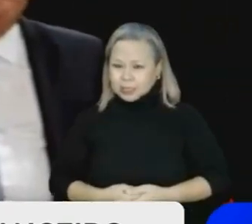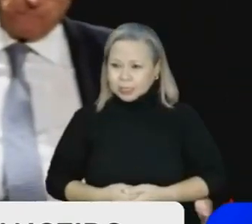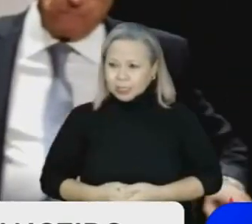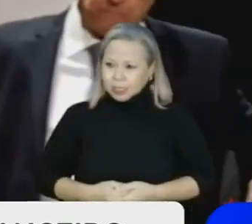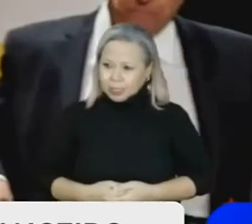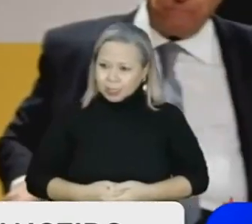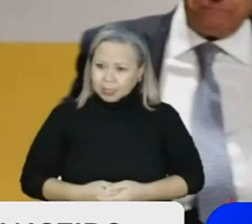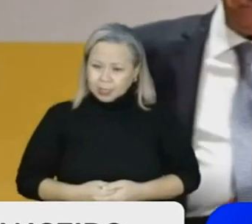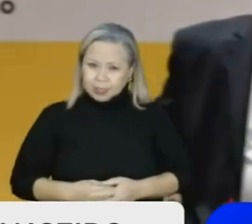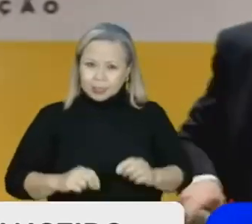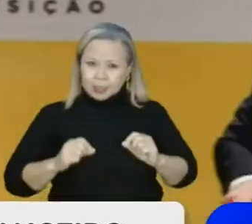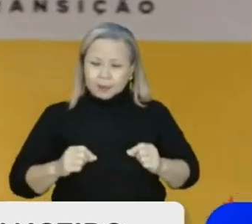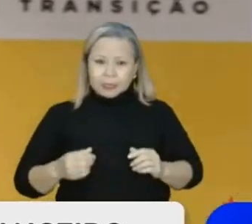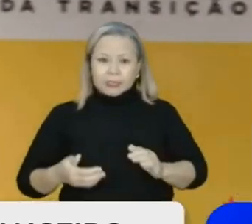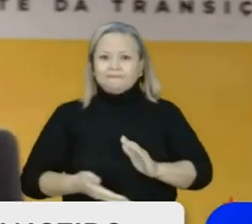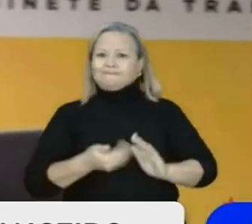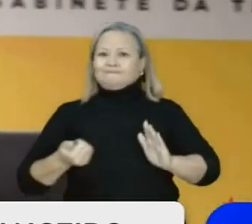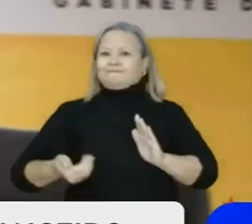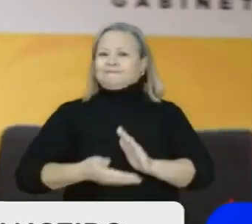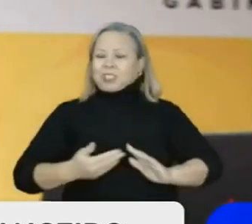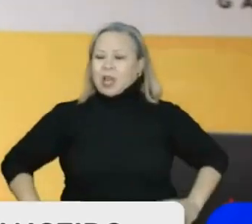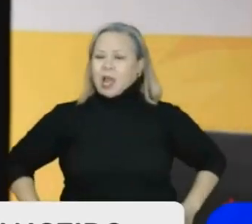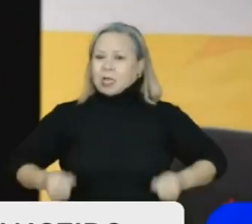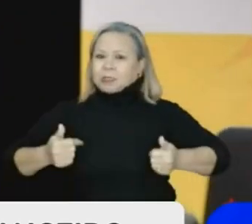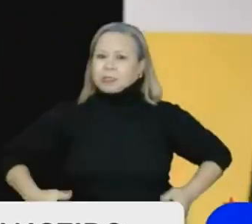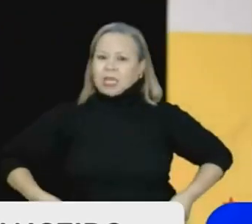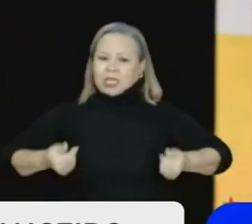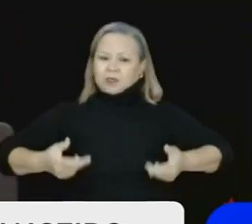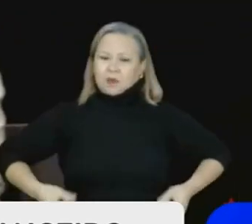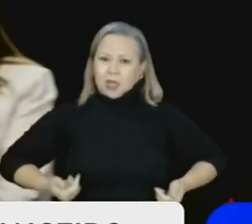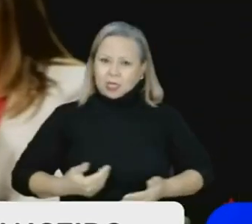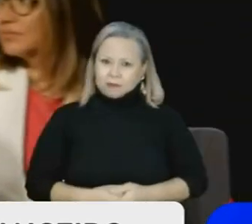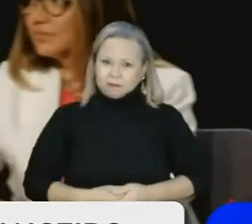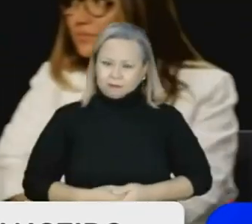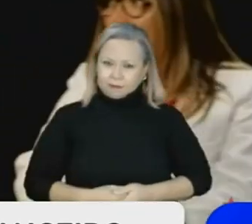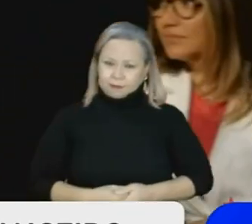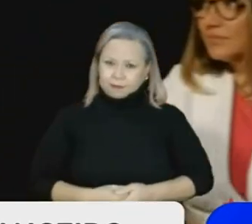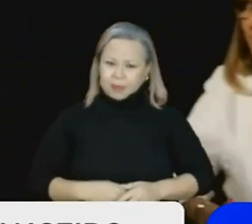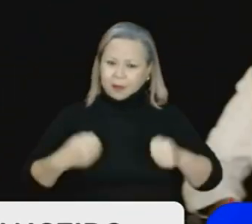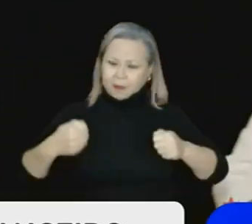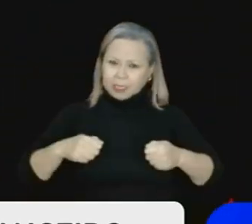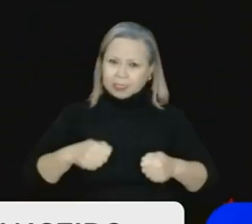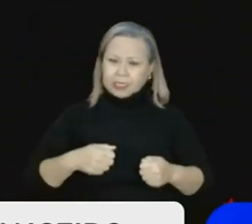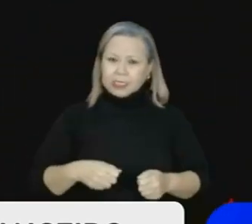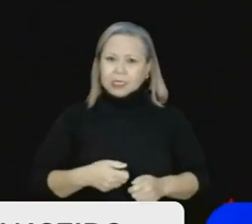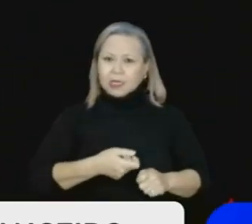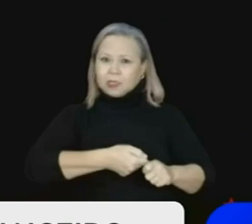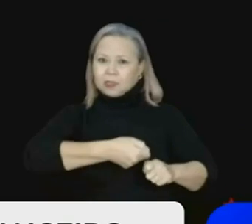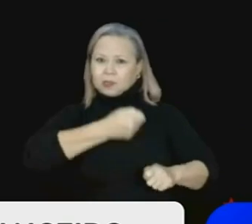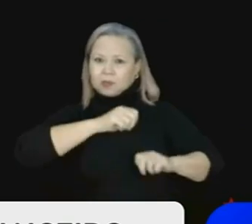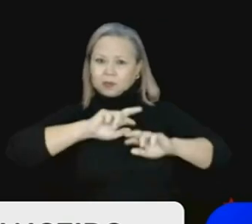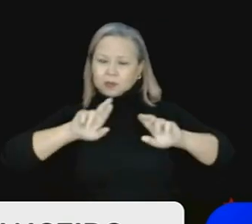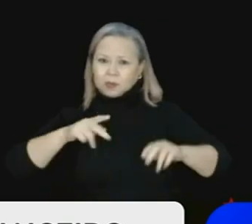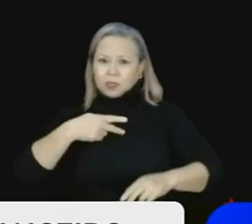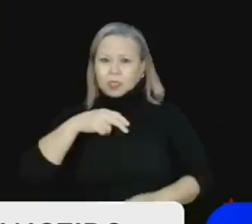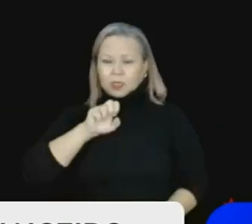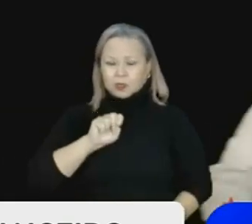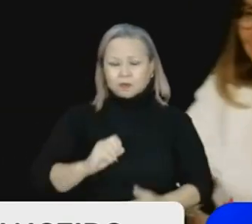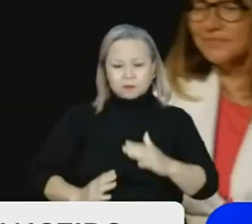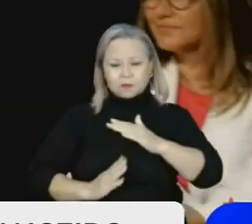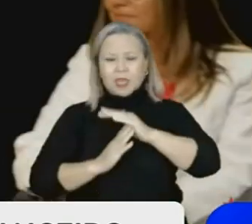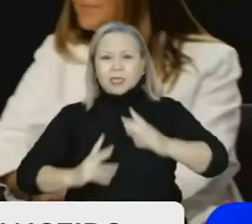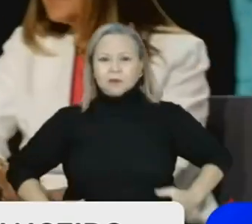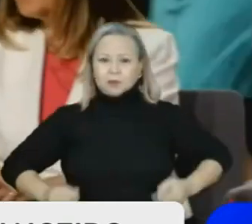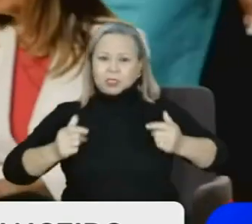significa que pode não ter conseguido comunicar o que queria acho que vocês milhões de brasileiros votaram que embora acreditam que